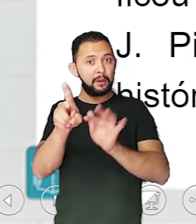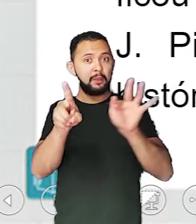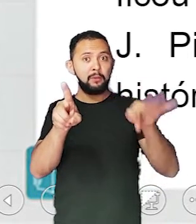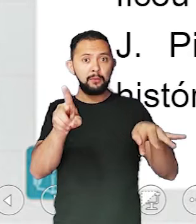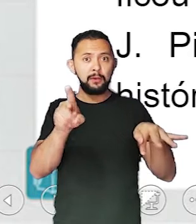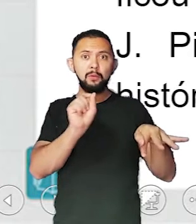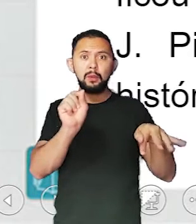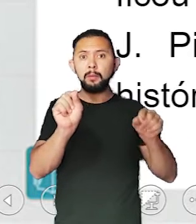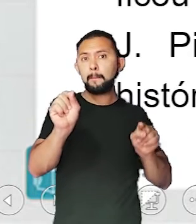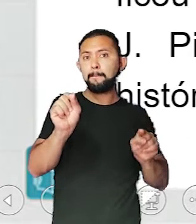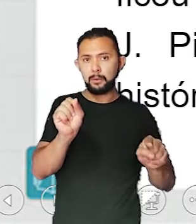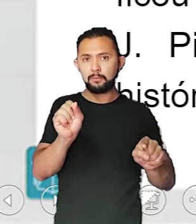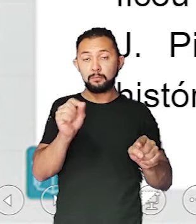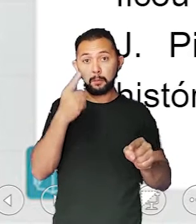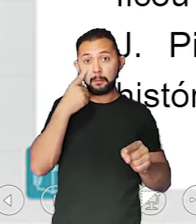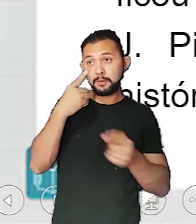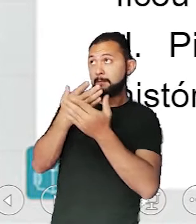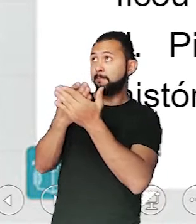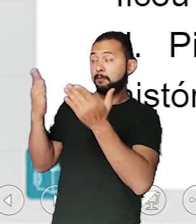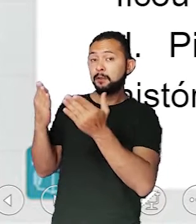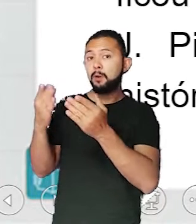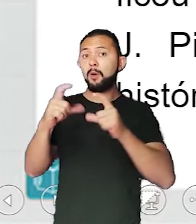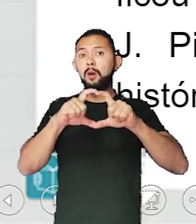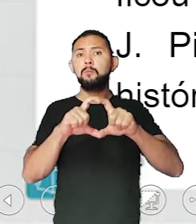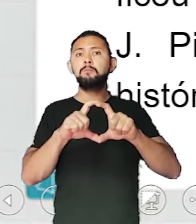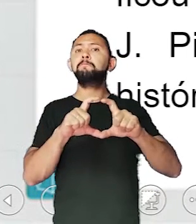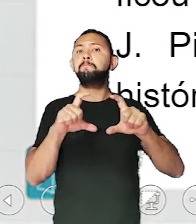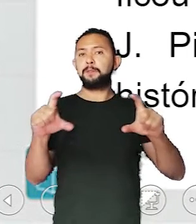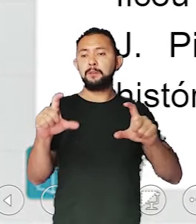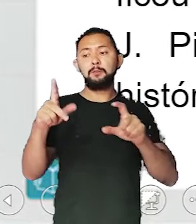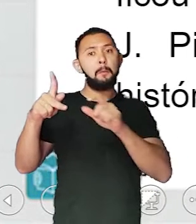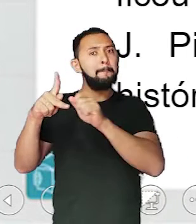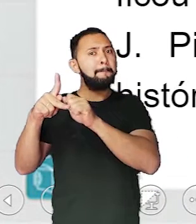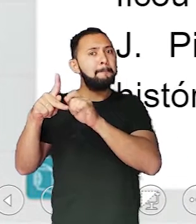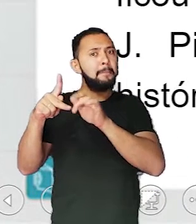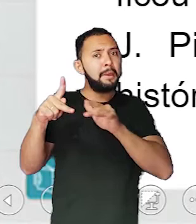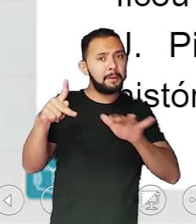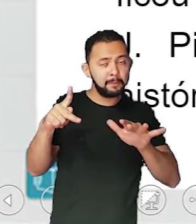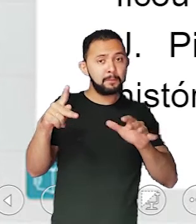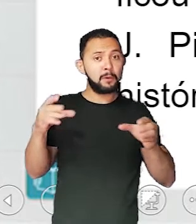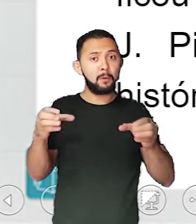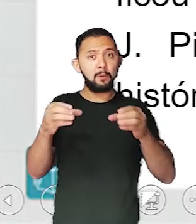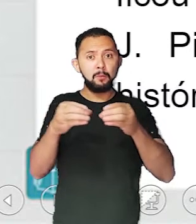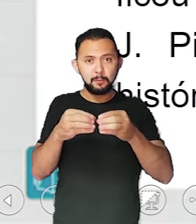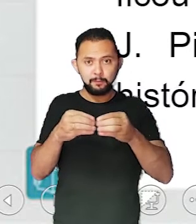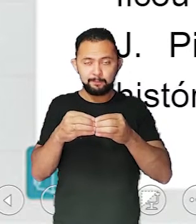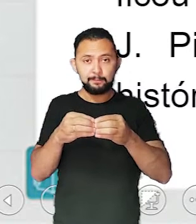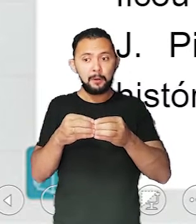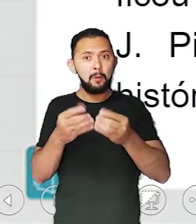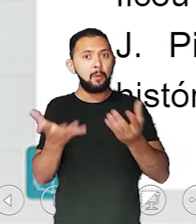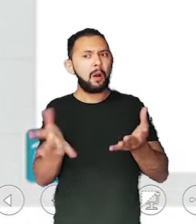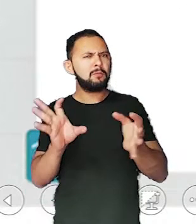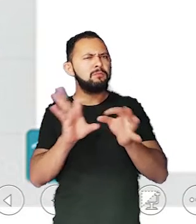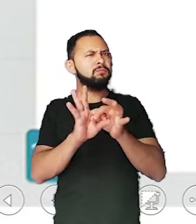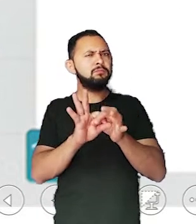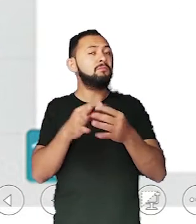nós temos um período composto enorme. Mas que período composto é esse, né? Que tipo de subordinação é esta? Vamos estudar